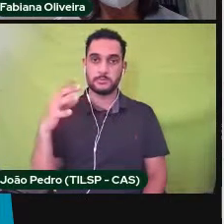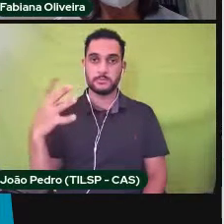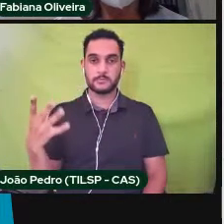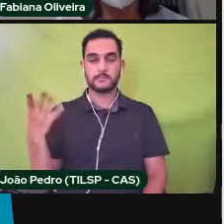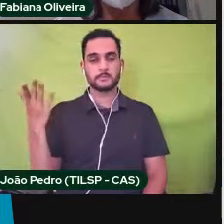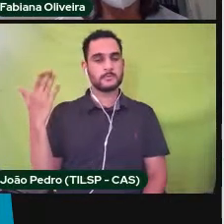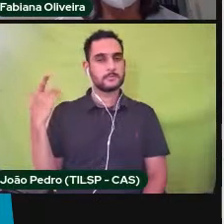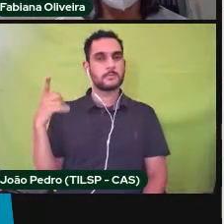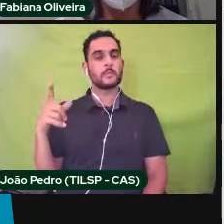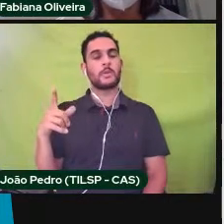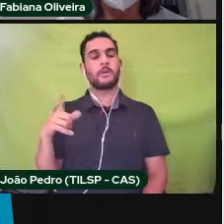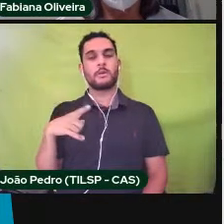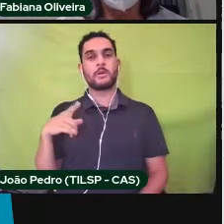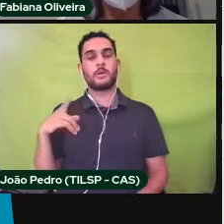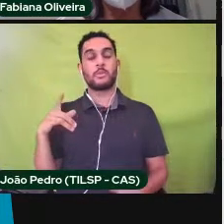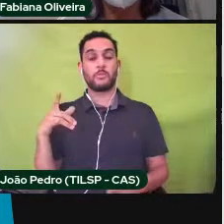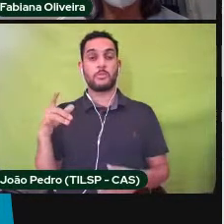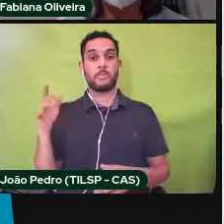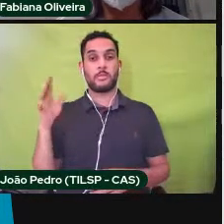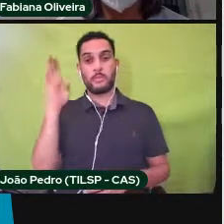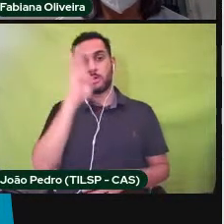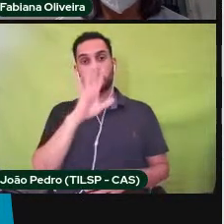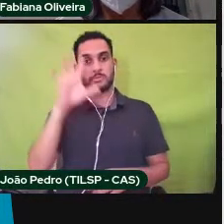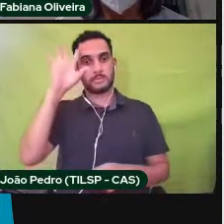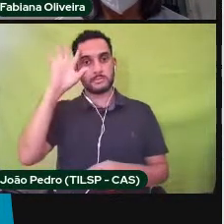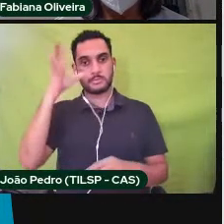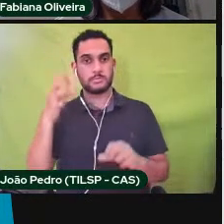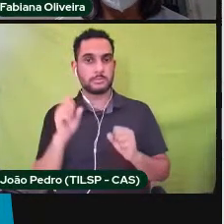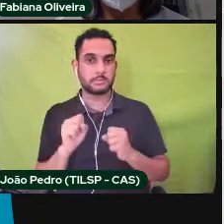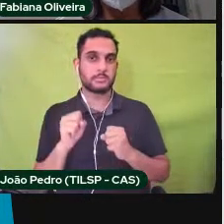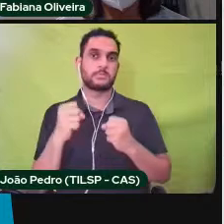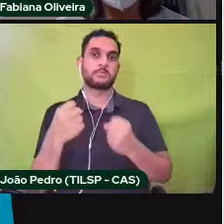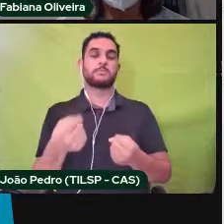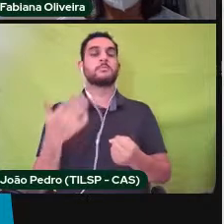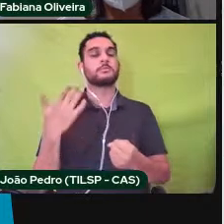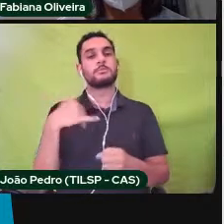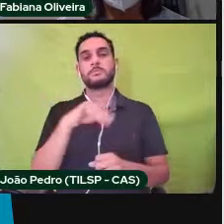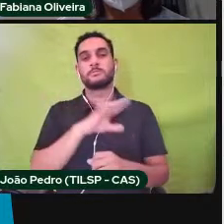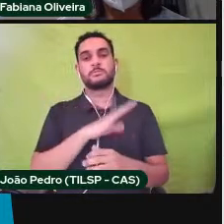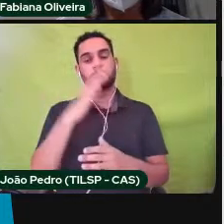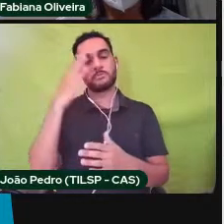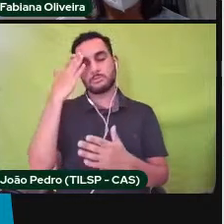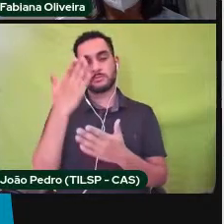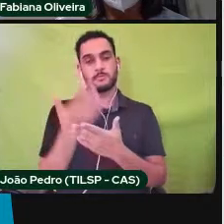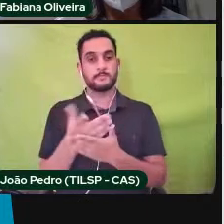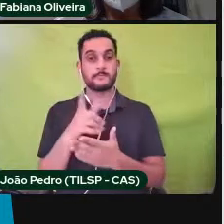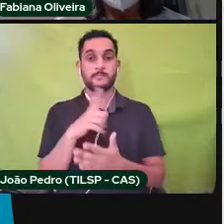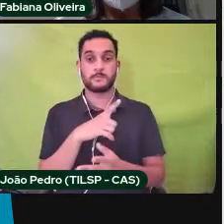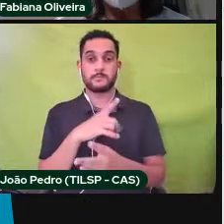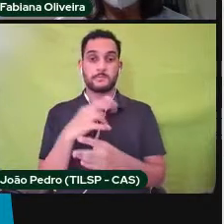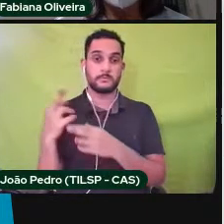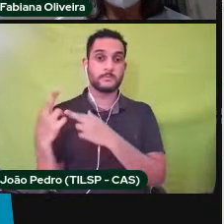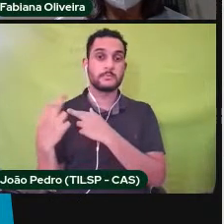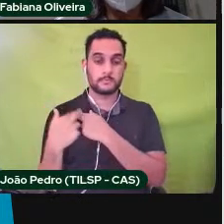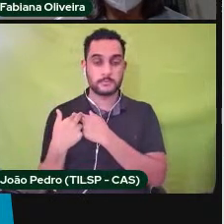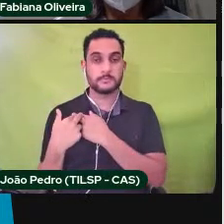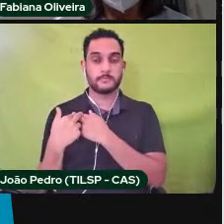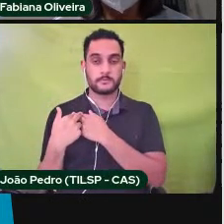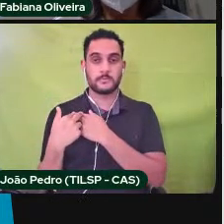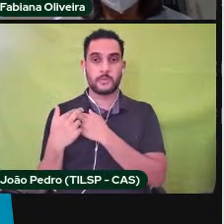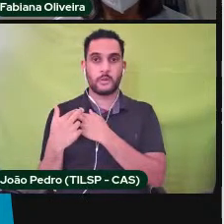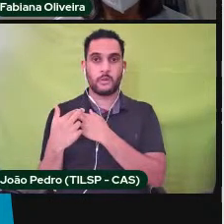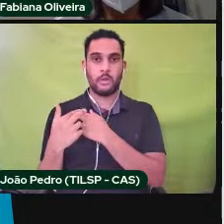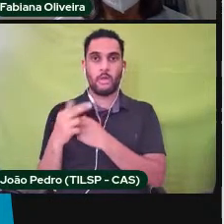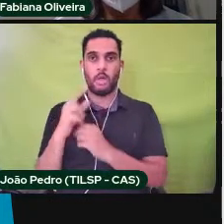defesa da educação inclusiva, e que nós acreditamos, com responsabilidade, não com